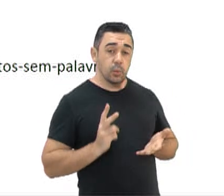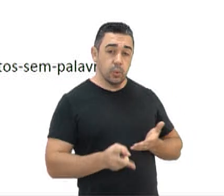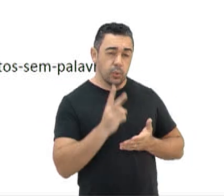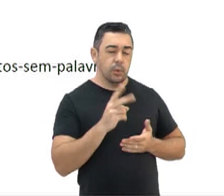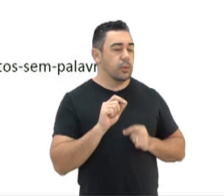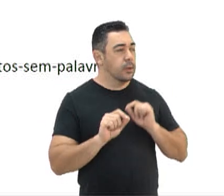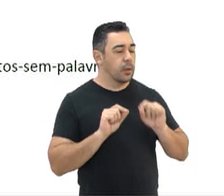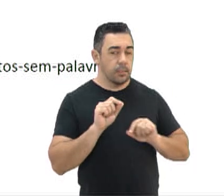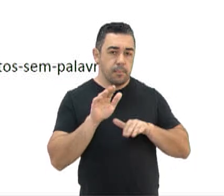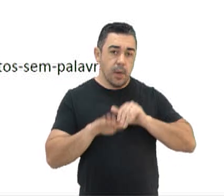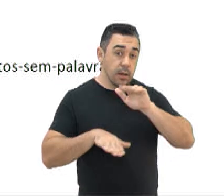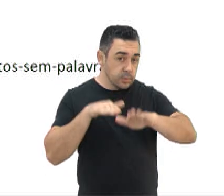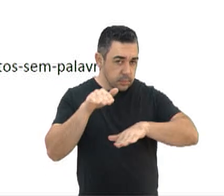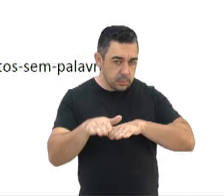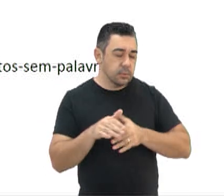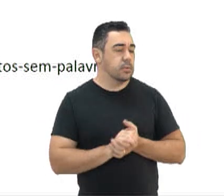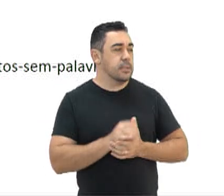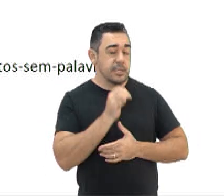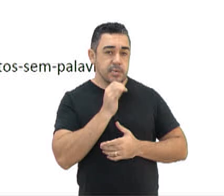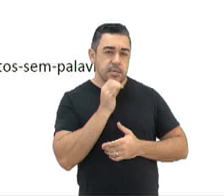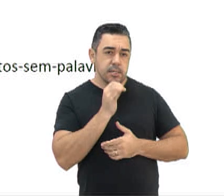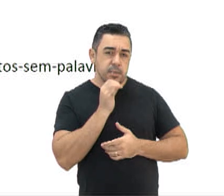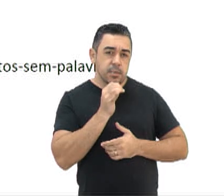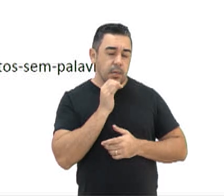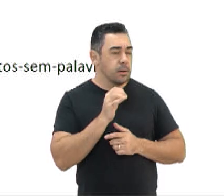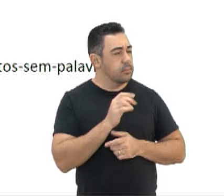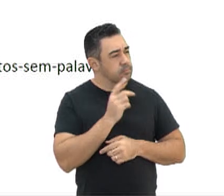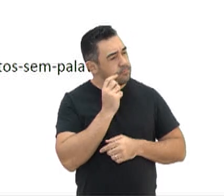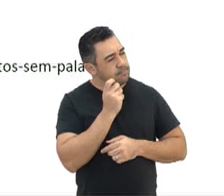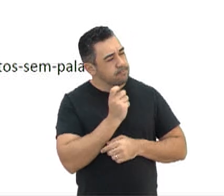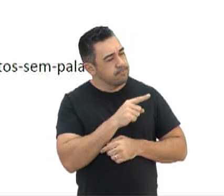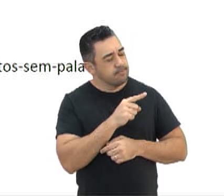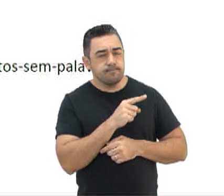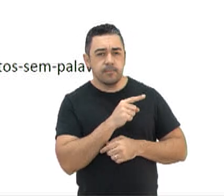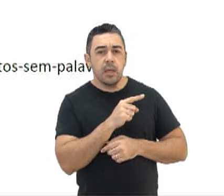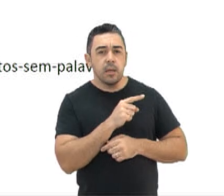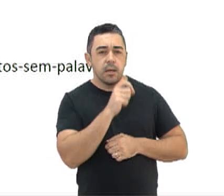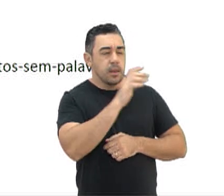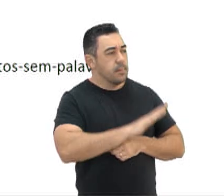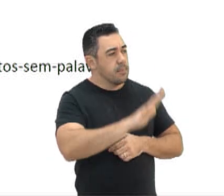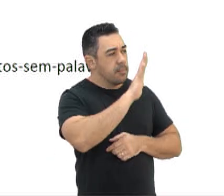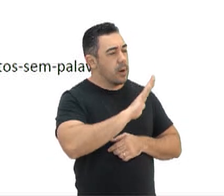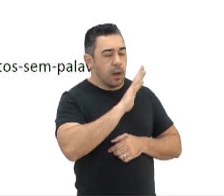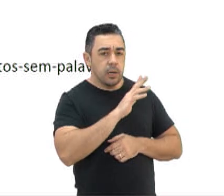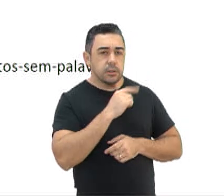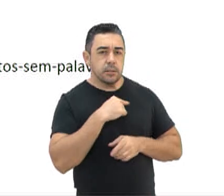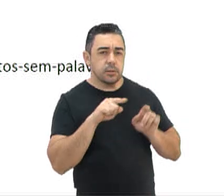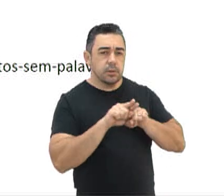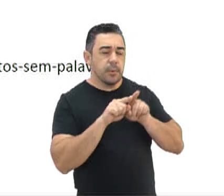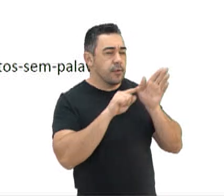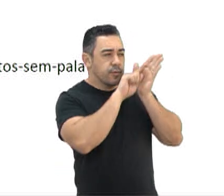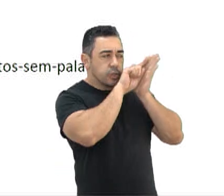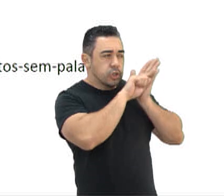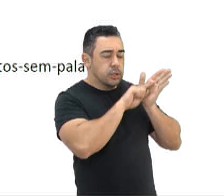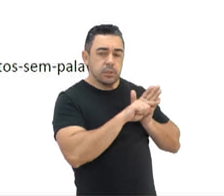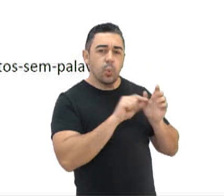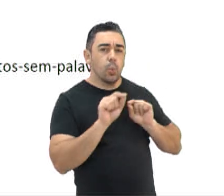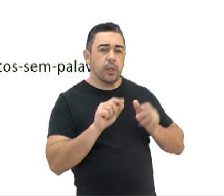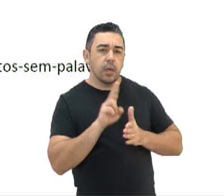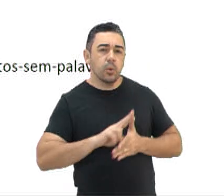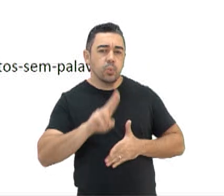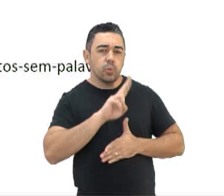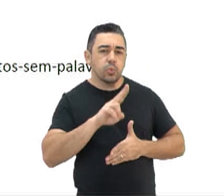alguns passos, como a desconstrução da imagem, a investigação sobre os meios utilizados